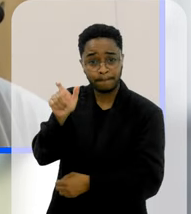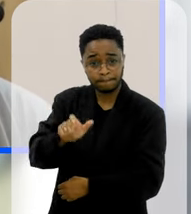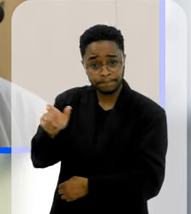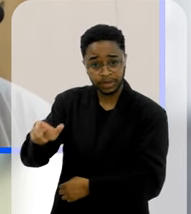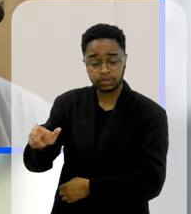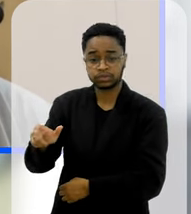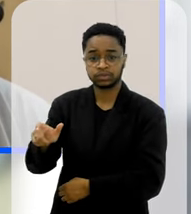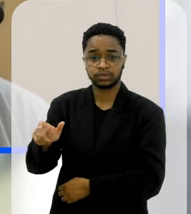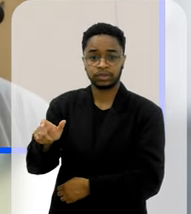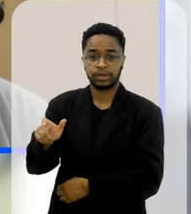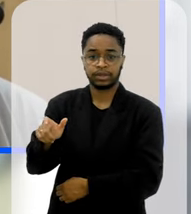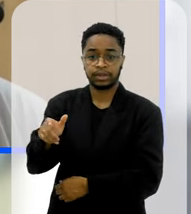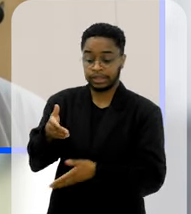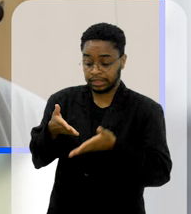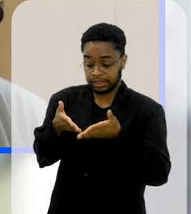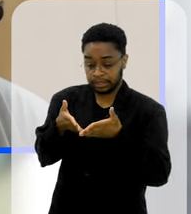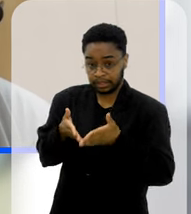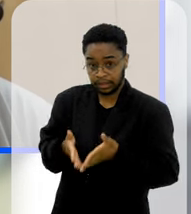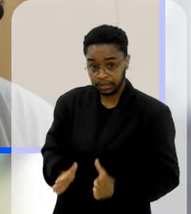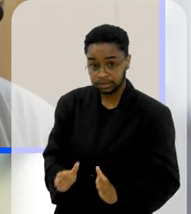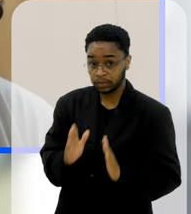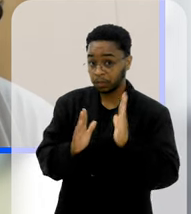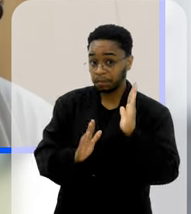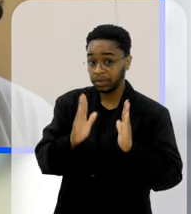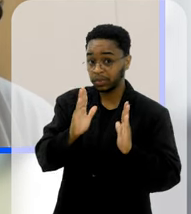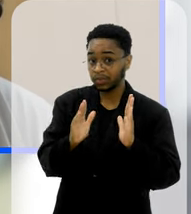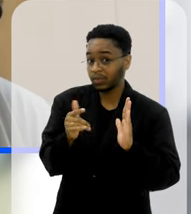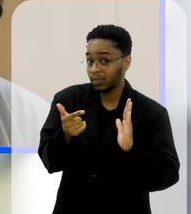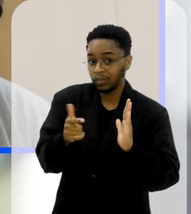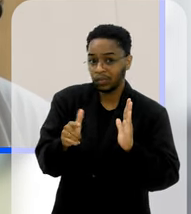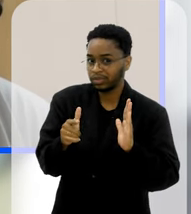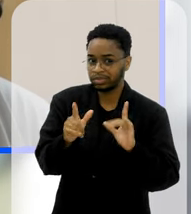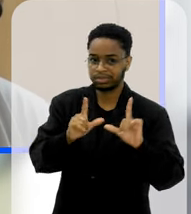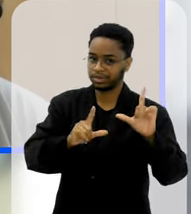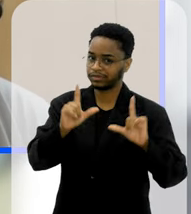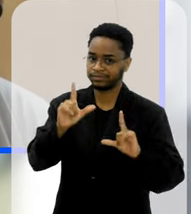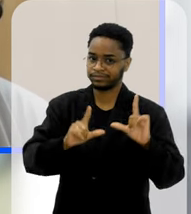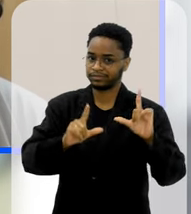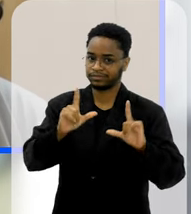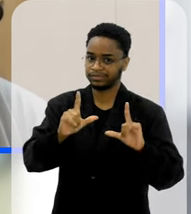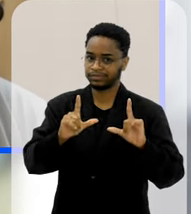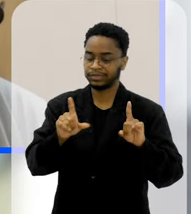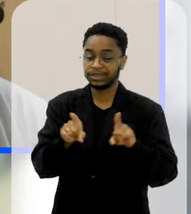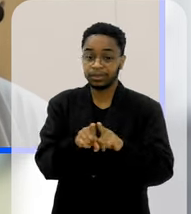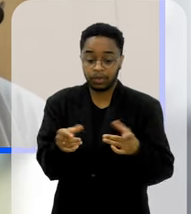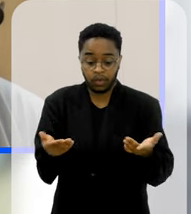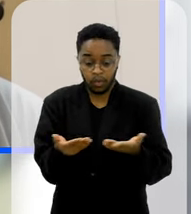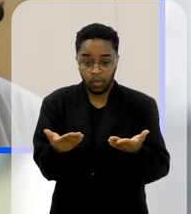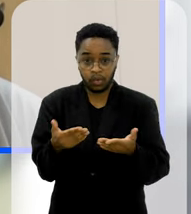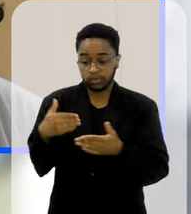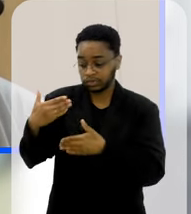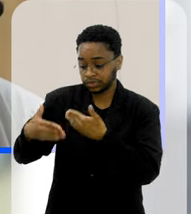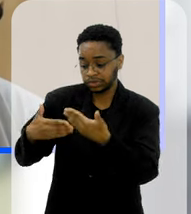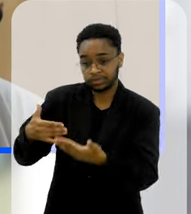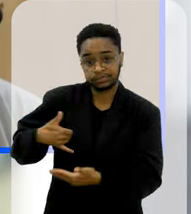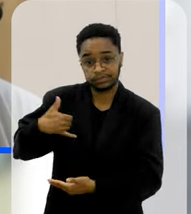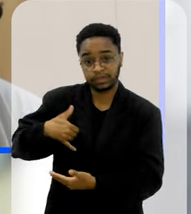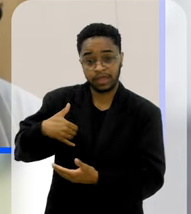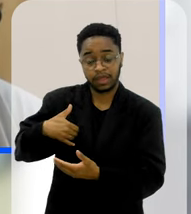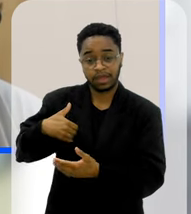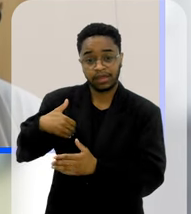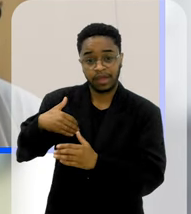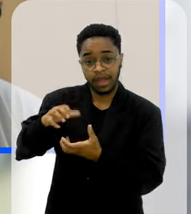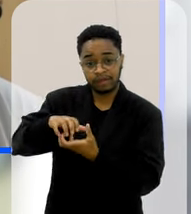jovens, imaginem vocês uma pessoa que nasceu quando ainda não existia televisão e que